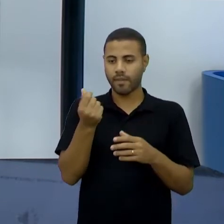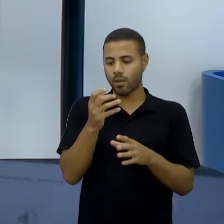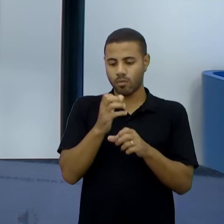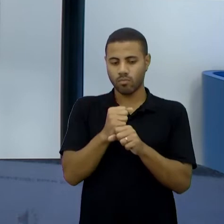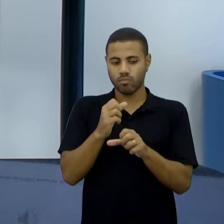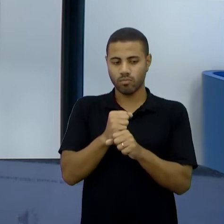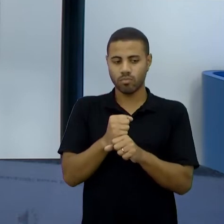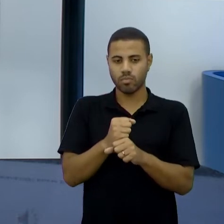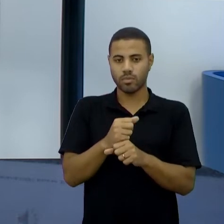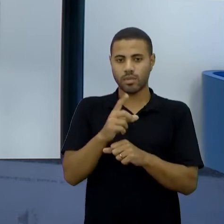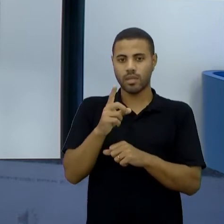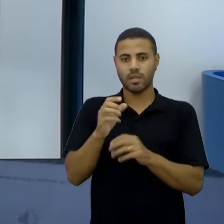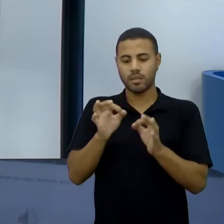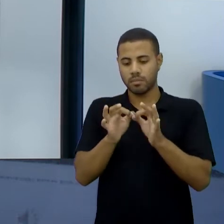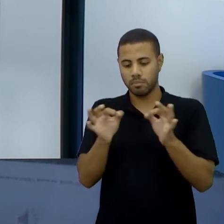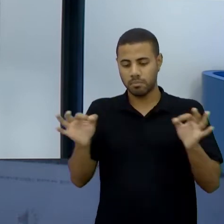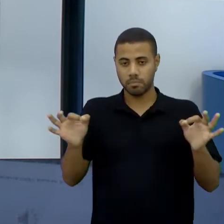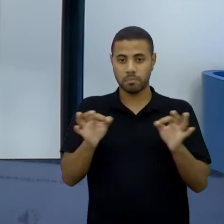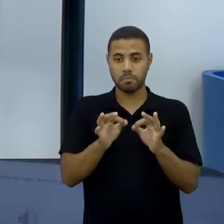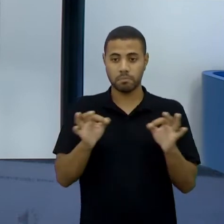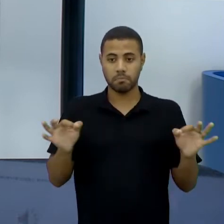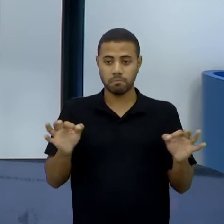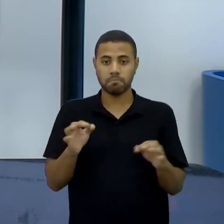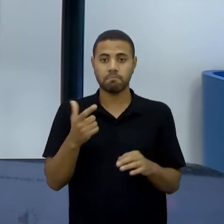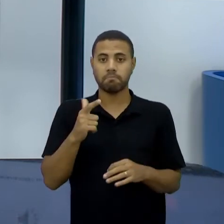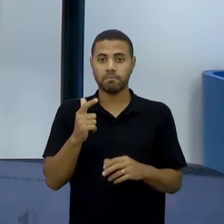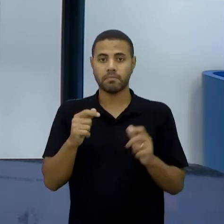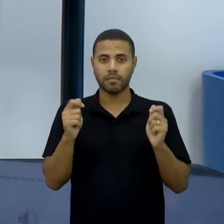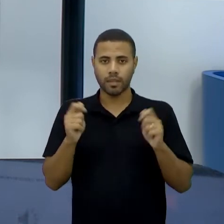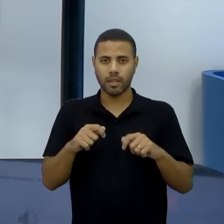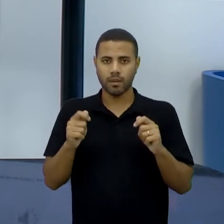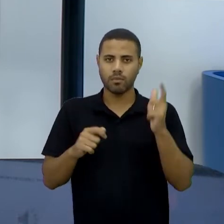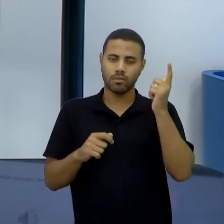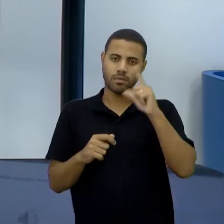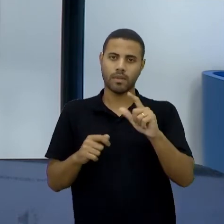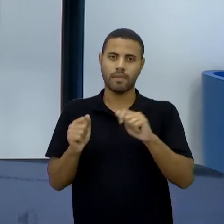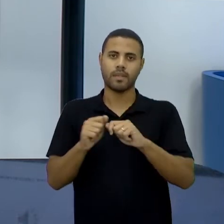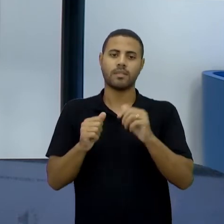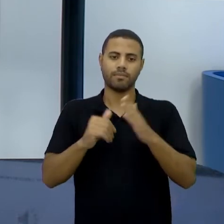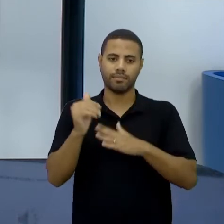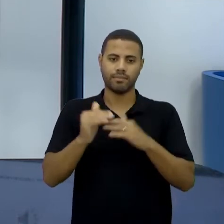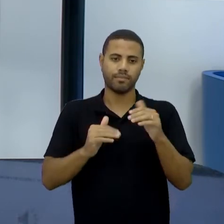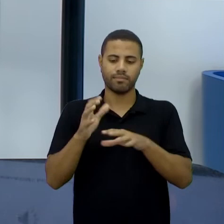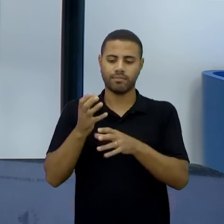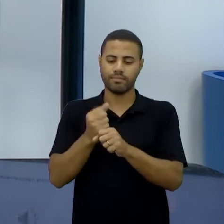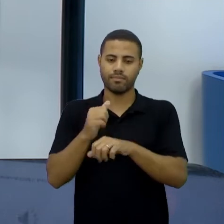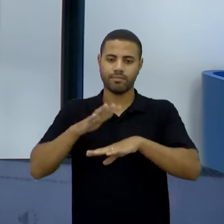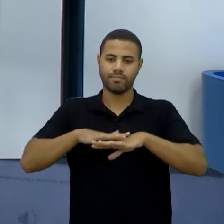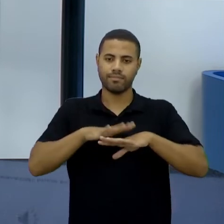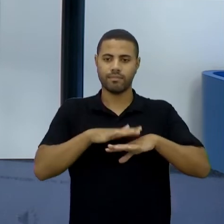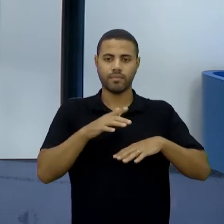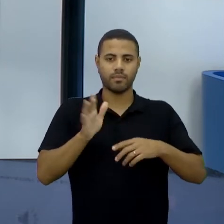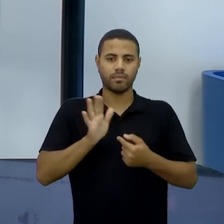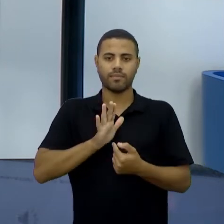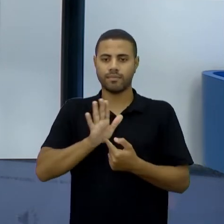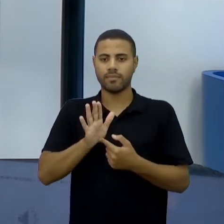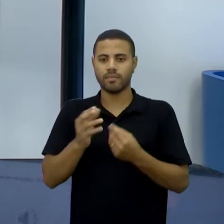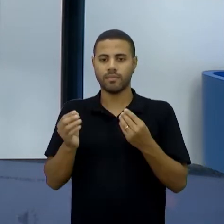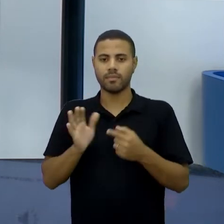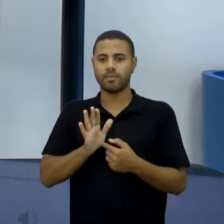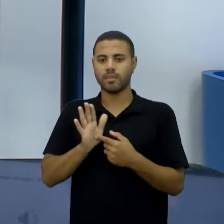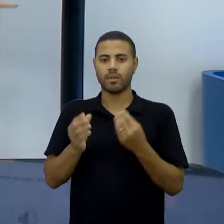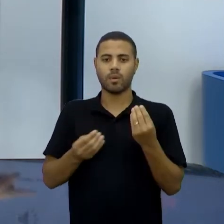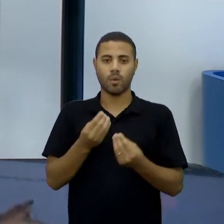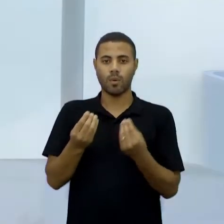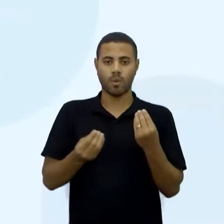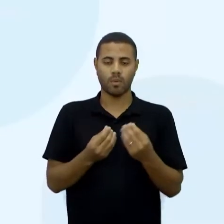da distância ali no enunciado, você consegue fazer isso. Porque olha o que a gente já conseguiu mostrar aqui,